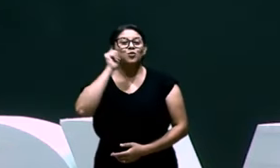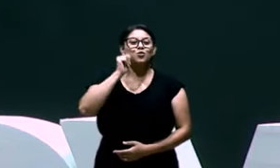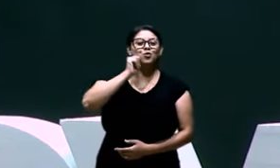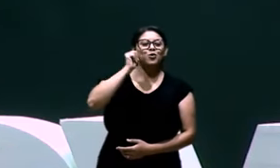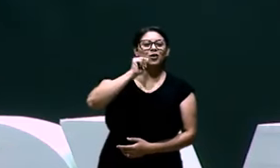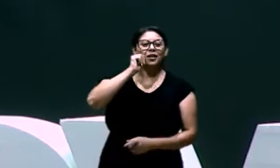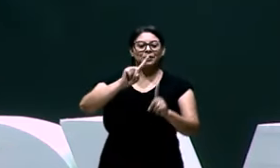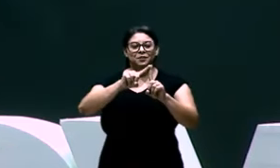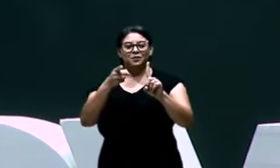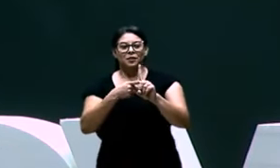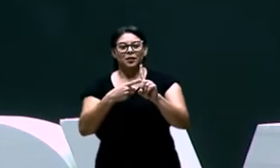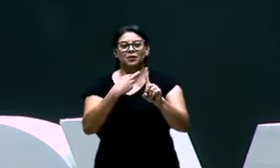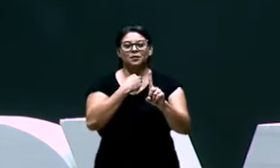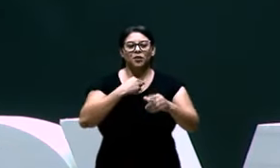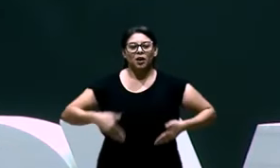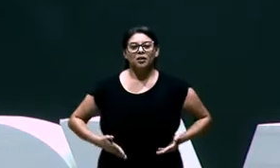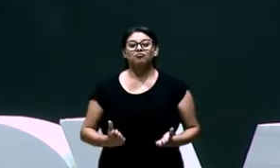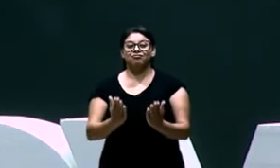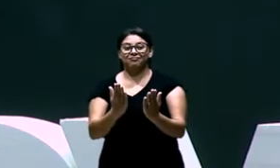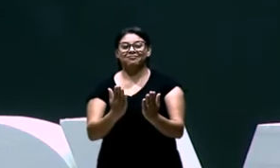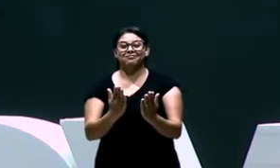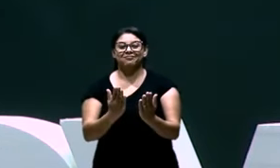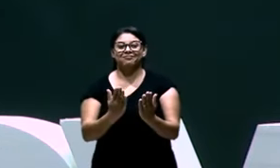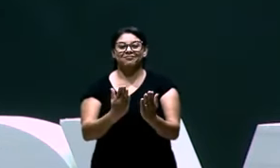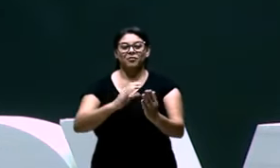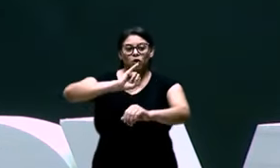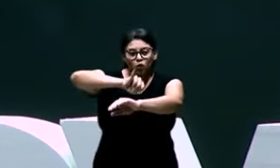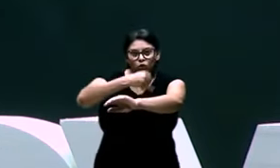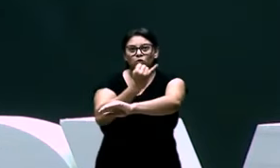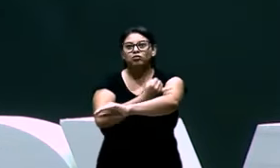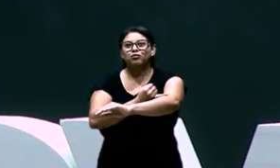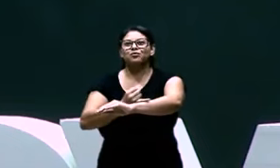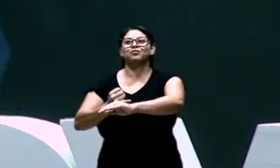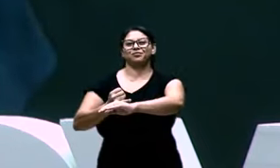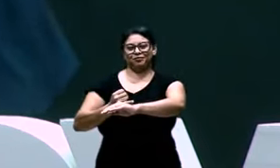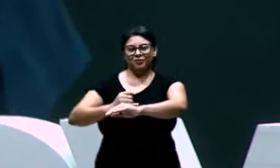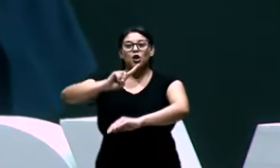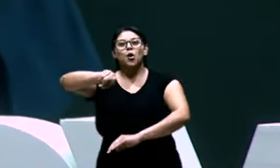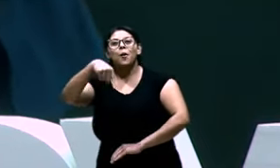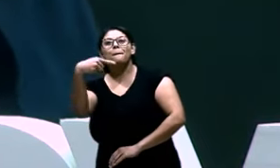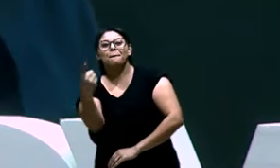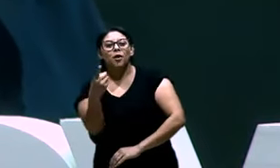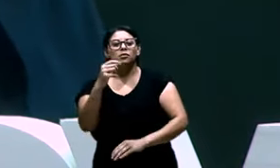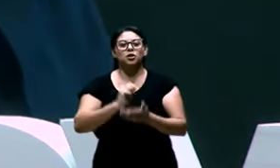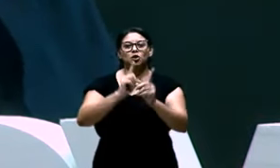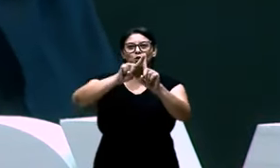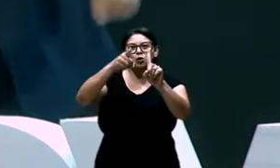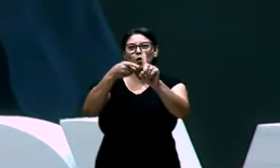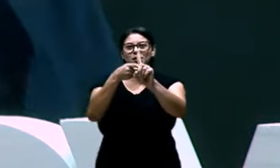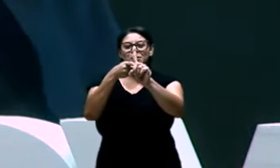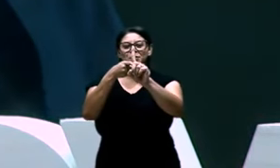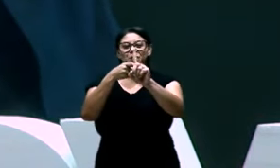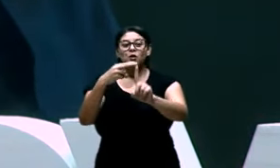Samuel. Quando ele precisava de um libertador na tribo de Dan, esposa de Manoá, nasceu Sansão. Quando ele precisava de uma voz para clamar o